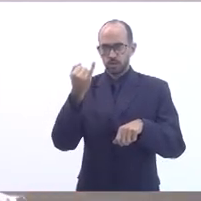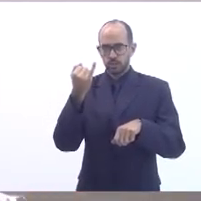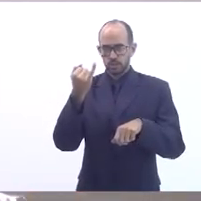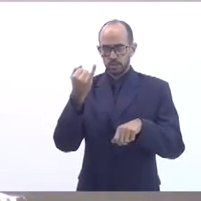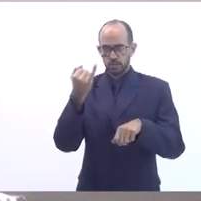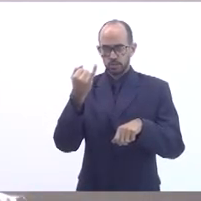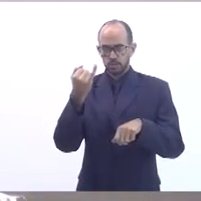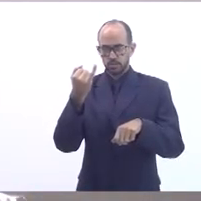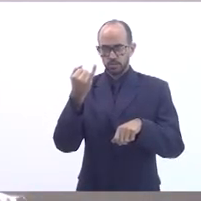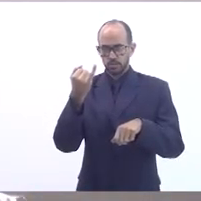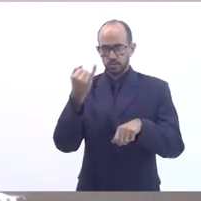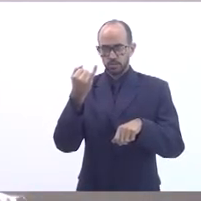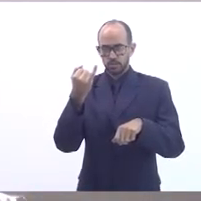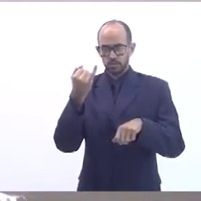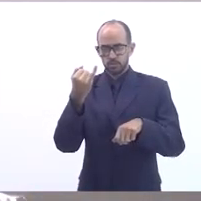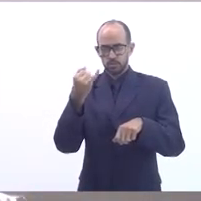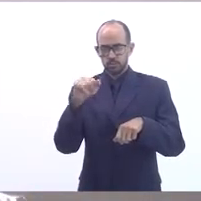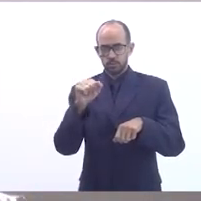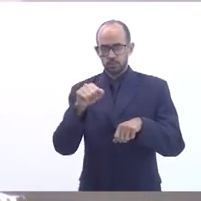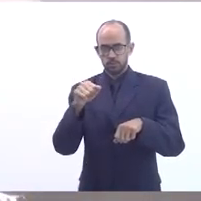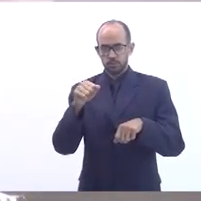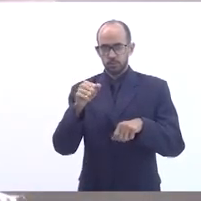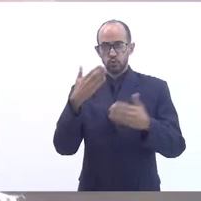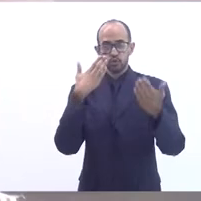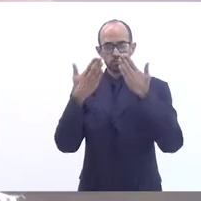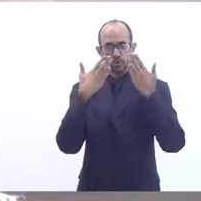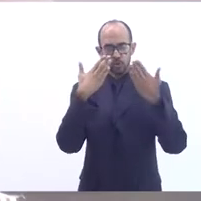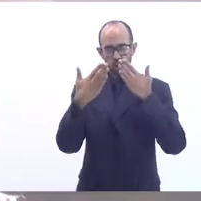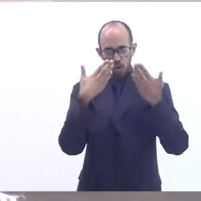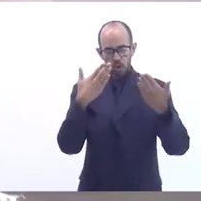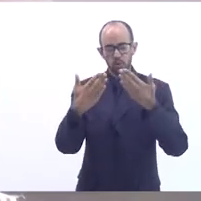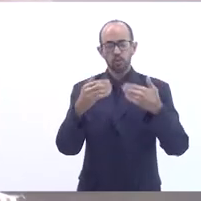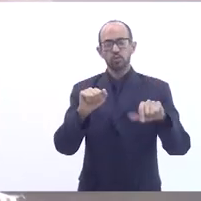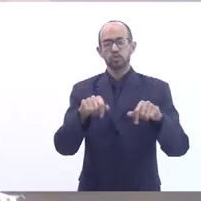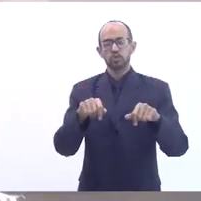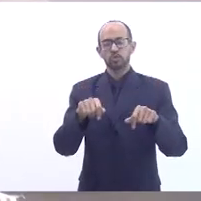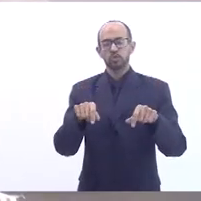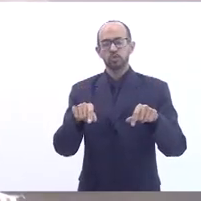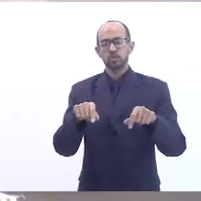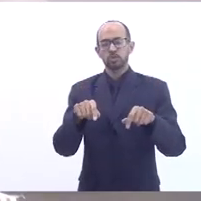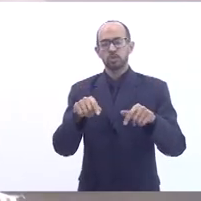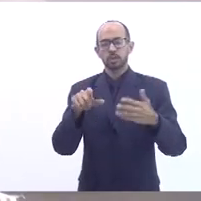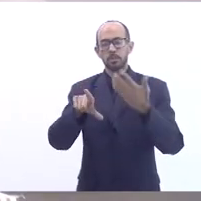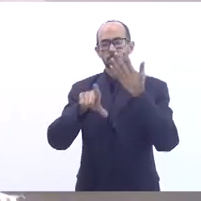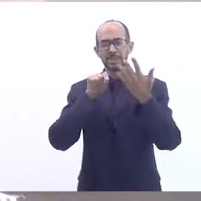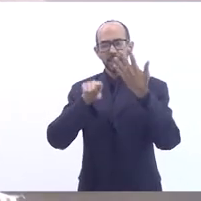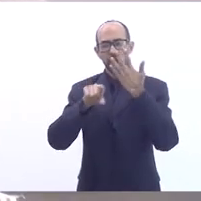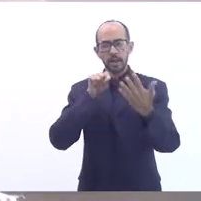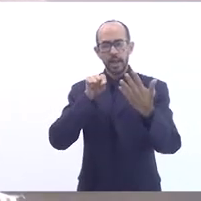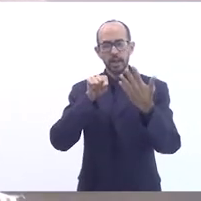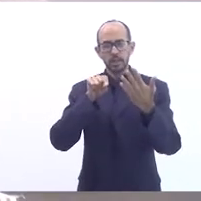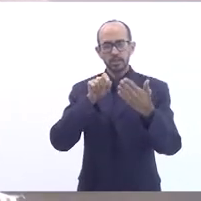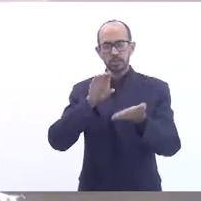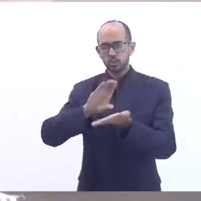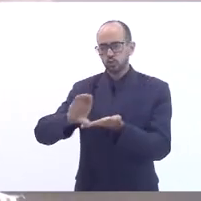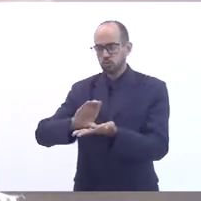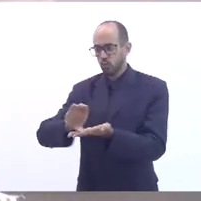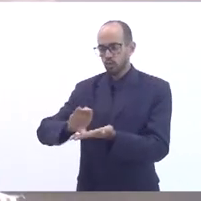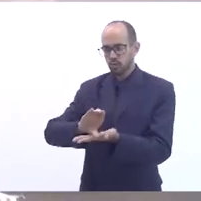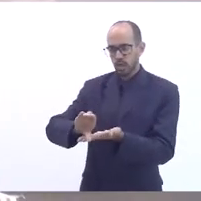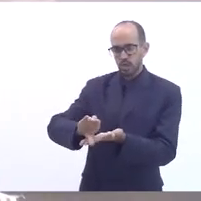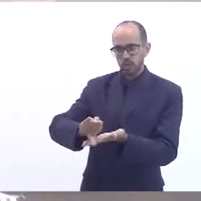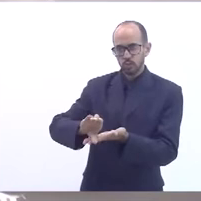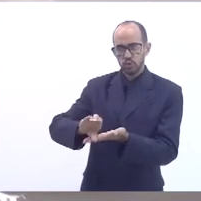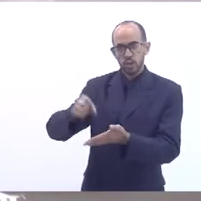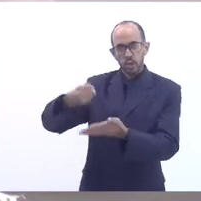área da Psicologia da área da psicanálise da área dos conselhos vida área da